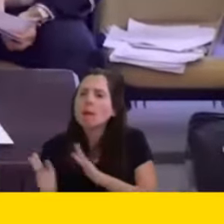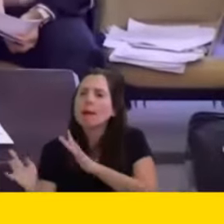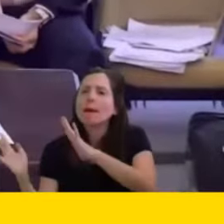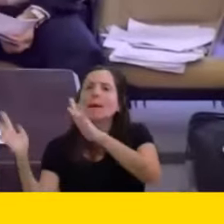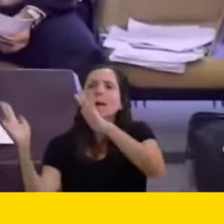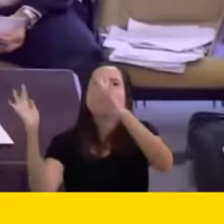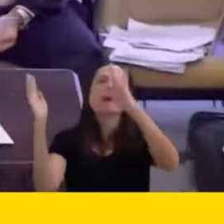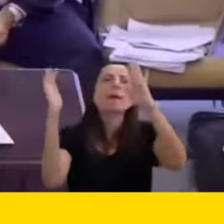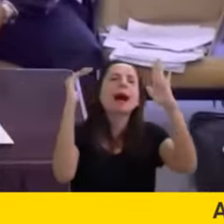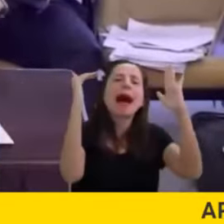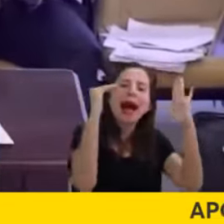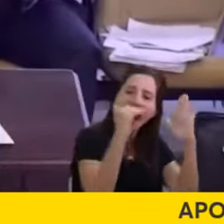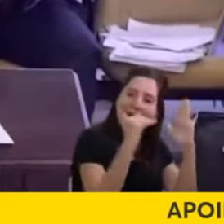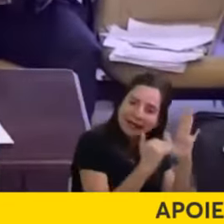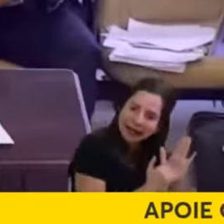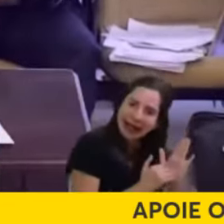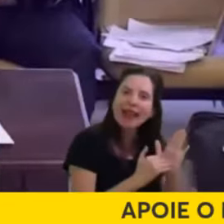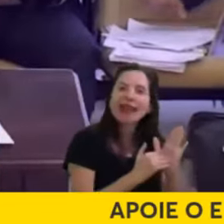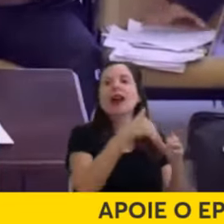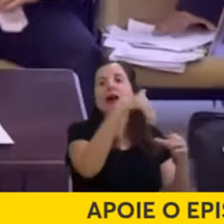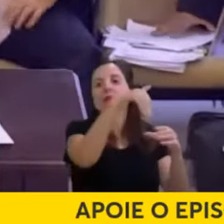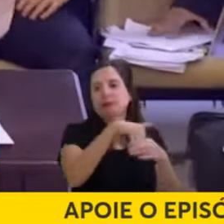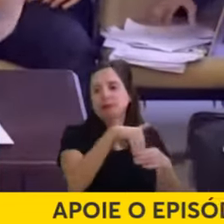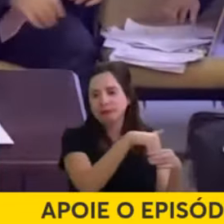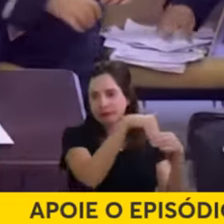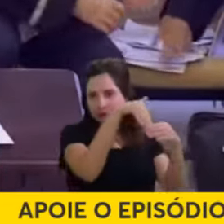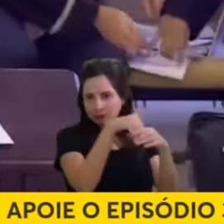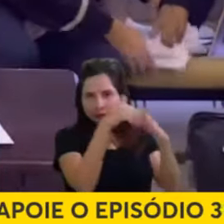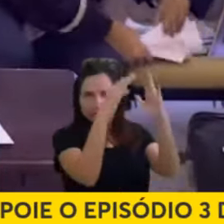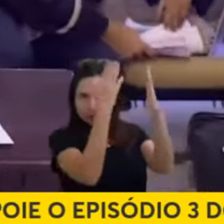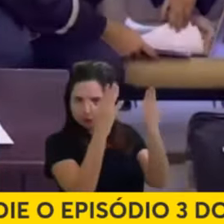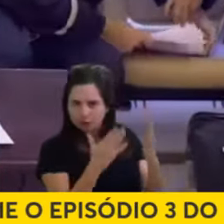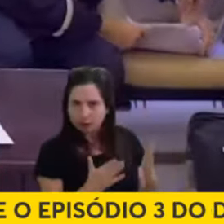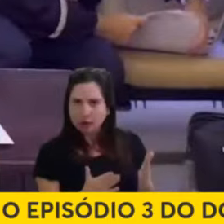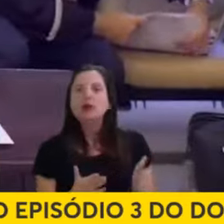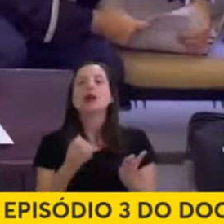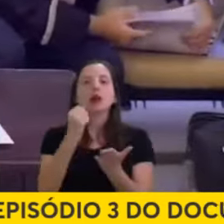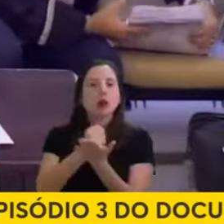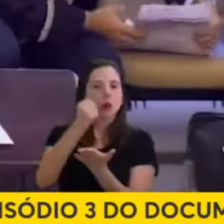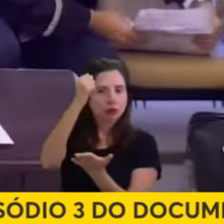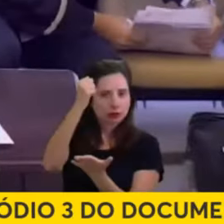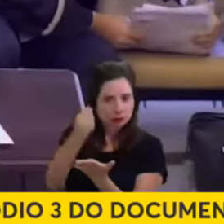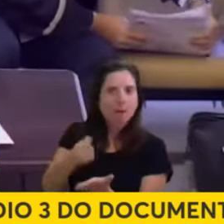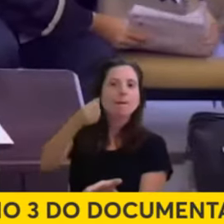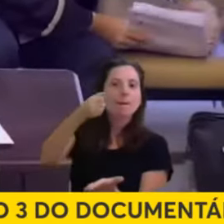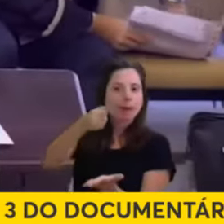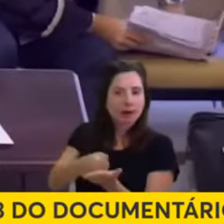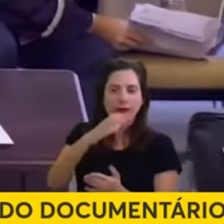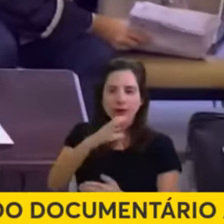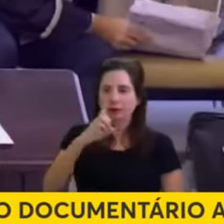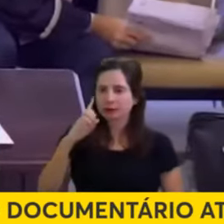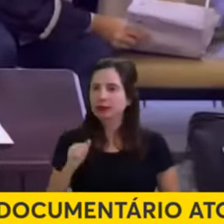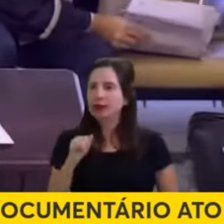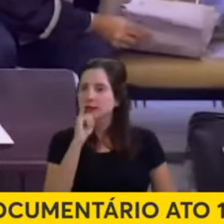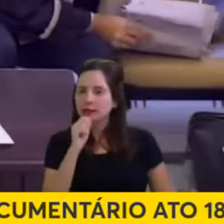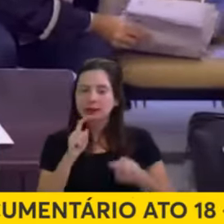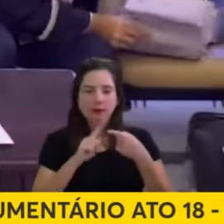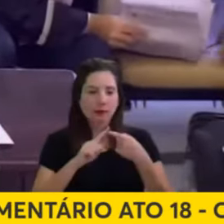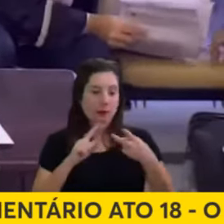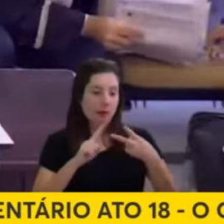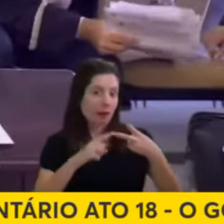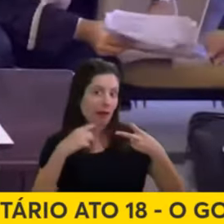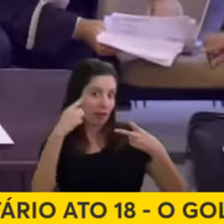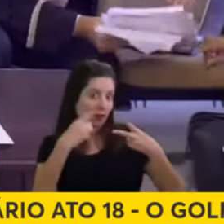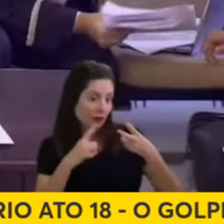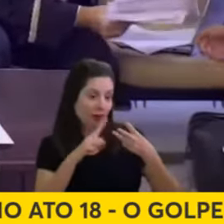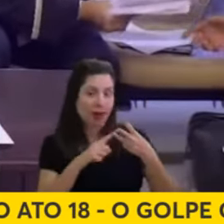eleição dos investigados contratação e pagamento de coordenadores de campanha advogados passagens aéreas dois